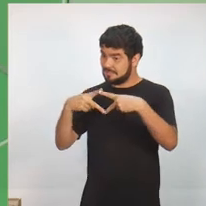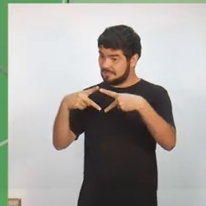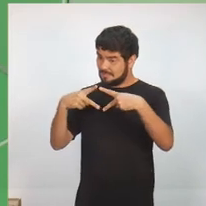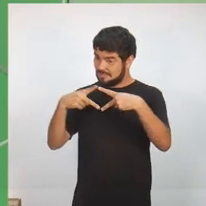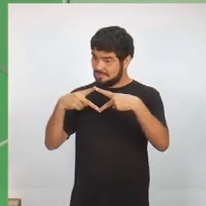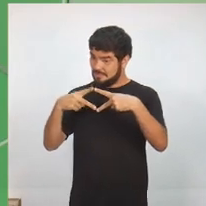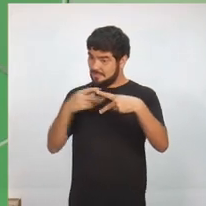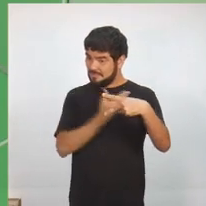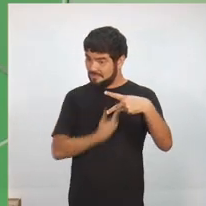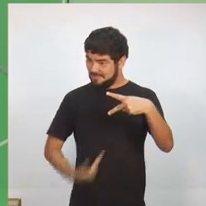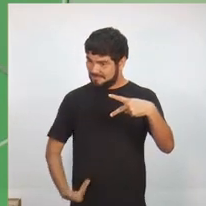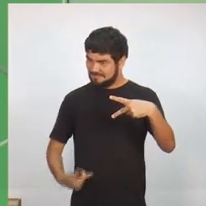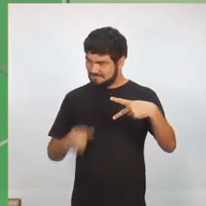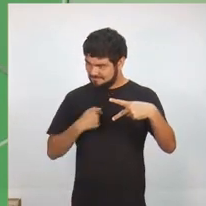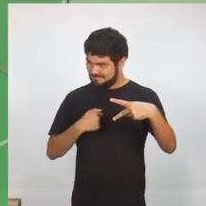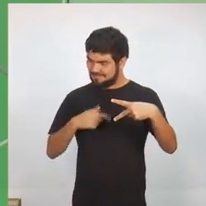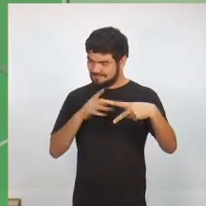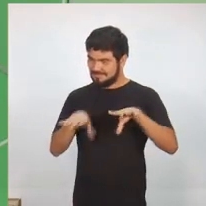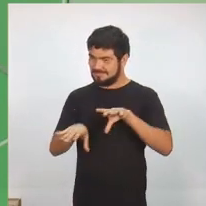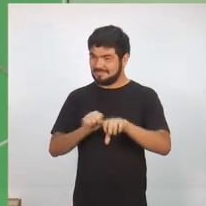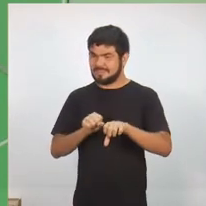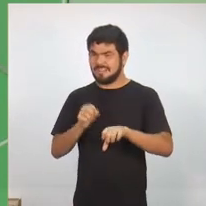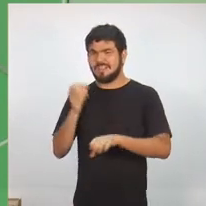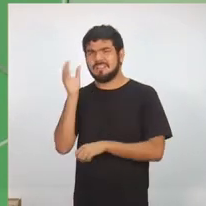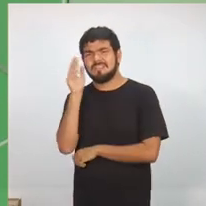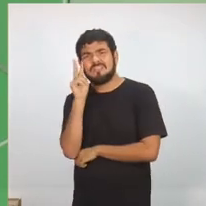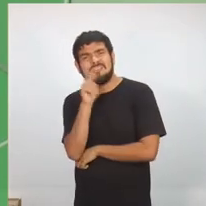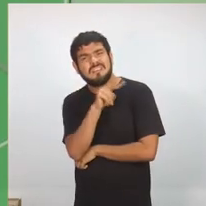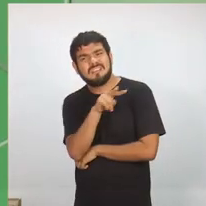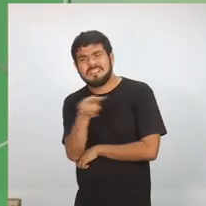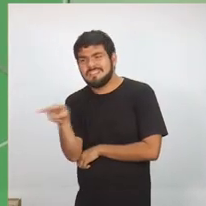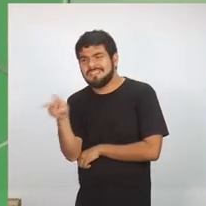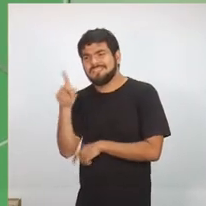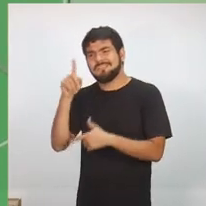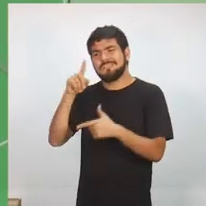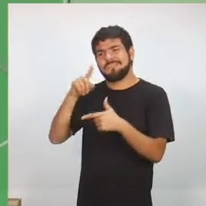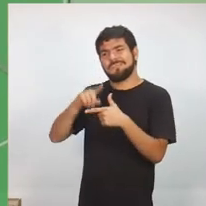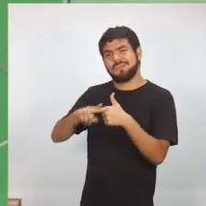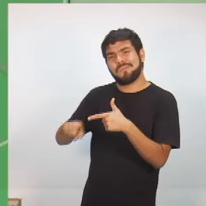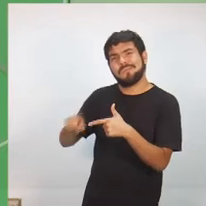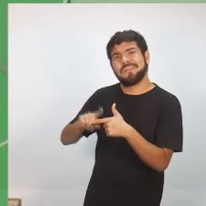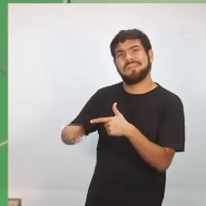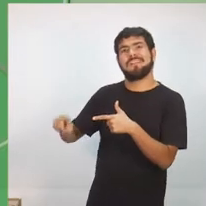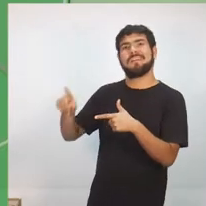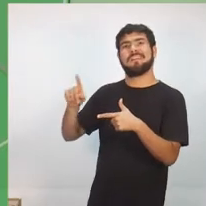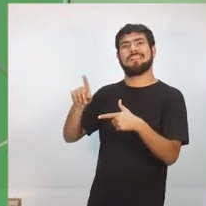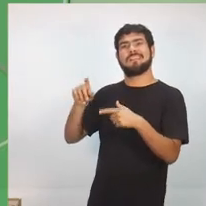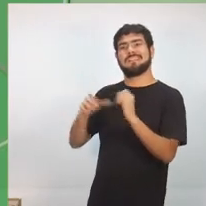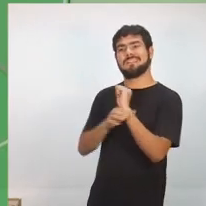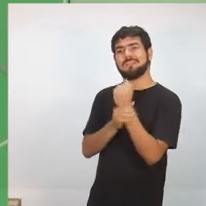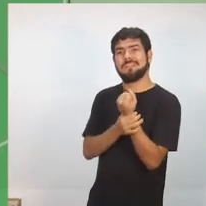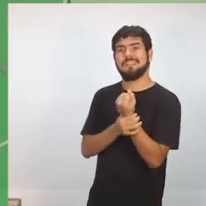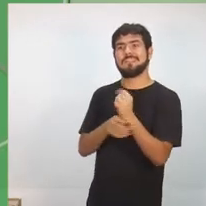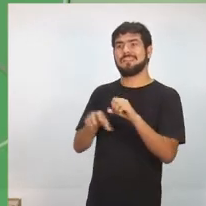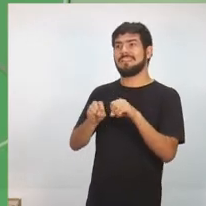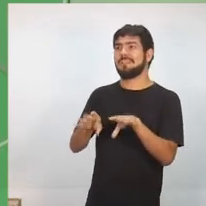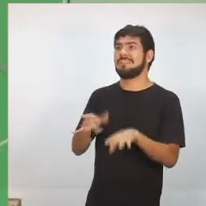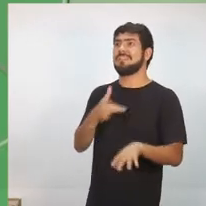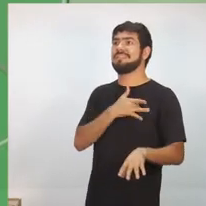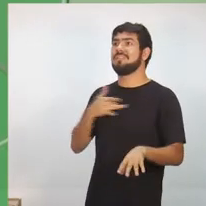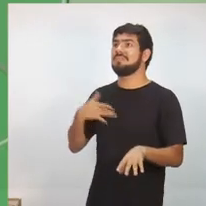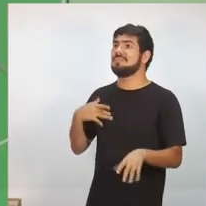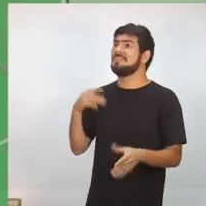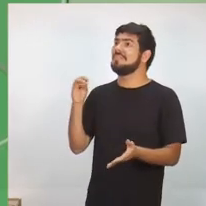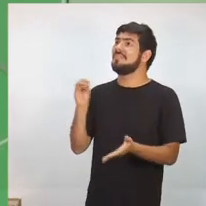administração pública. E nós estamos vendo que o caos que está na segurança, na educação, tá? Na saúde, falta